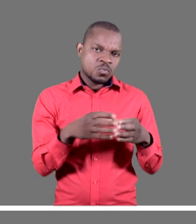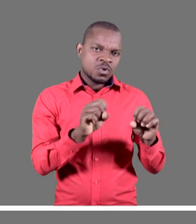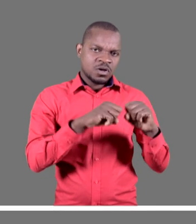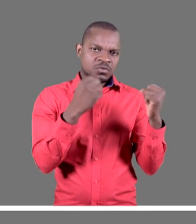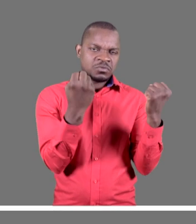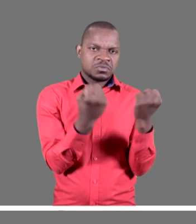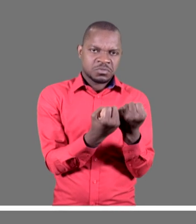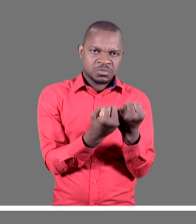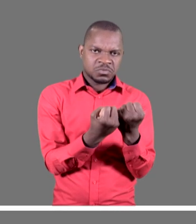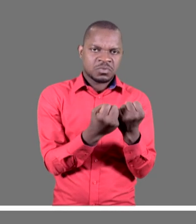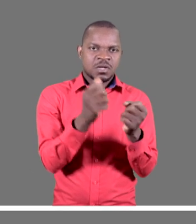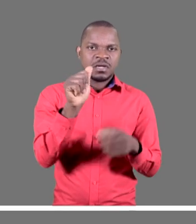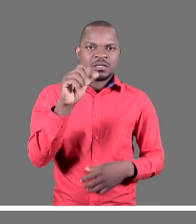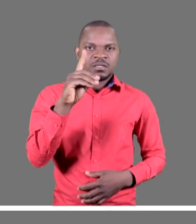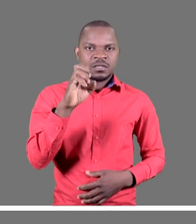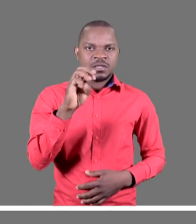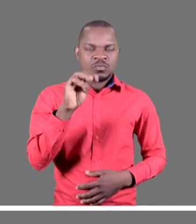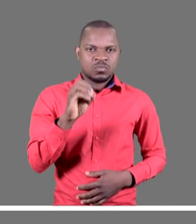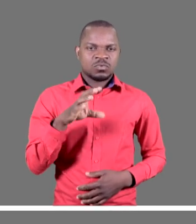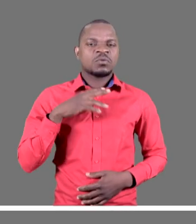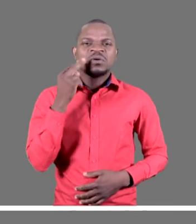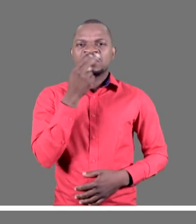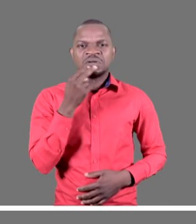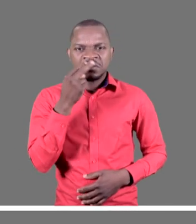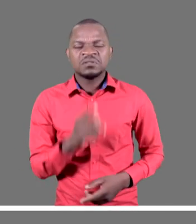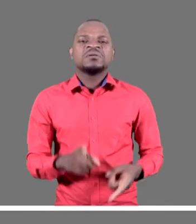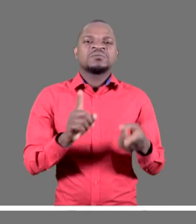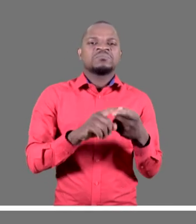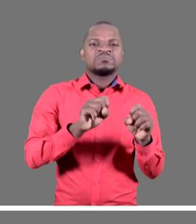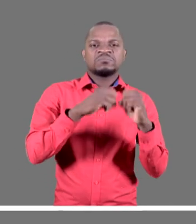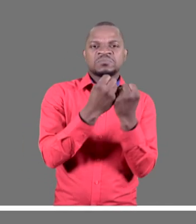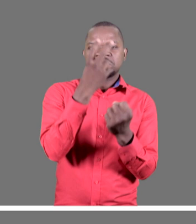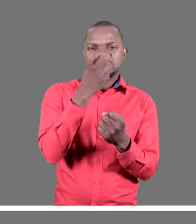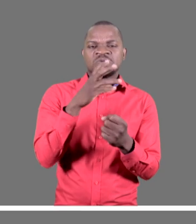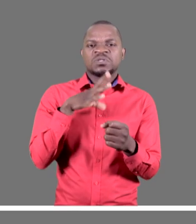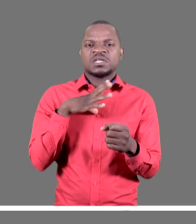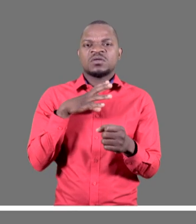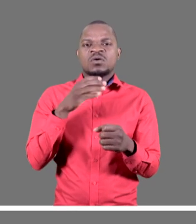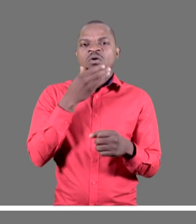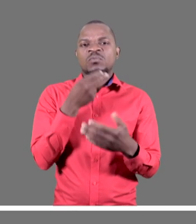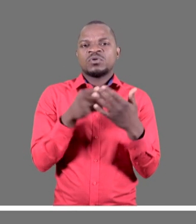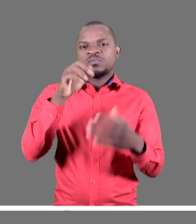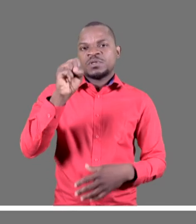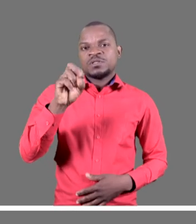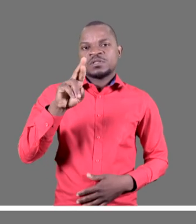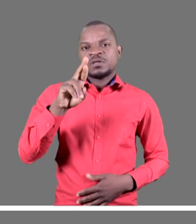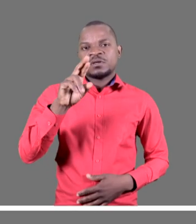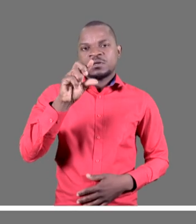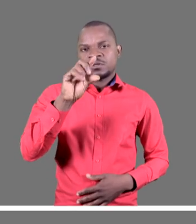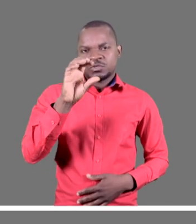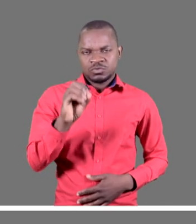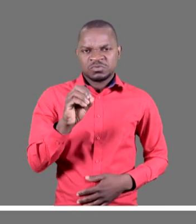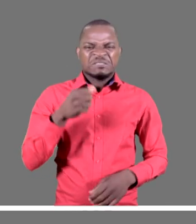outro colega, o doutor Sérgio, têm tanto lutado por essa questão da educação. Mas, o que é que acontece agora?